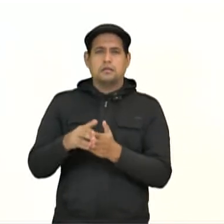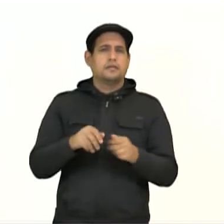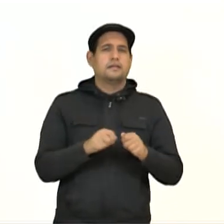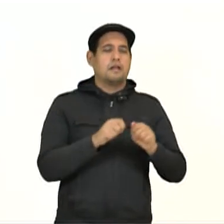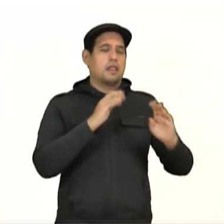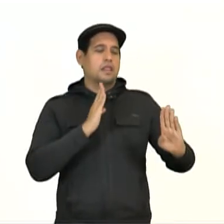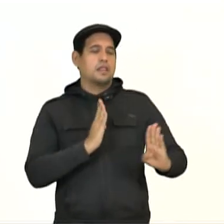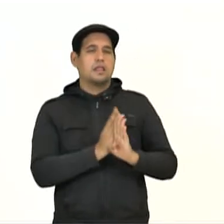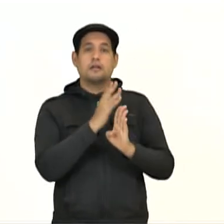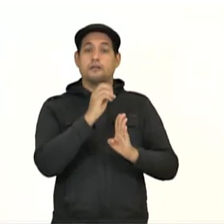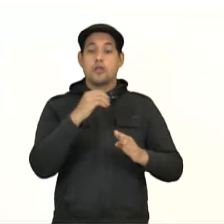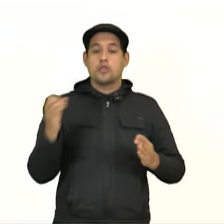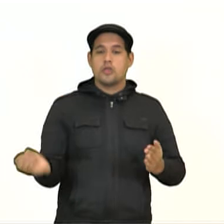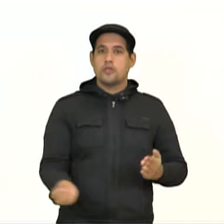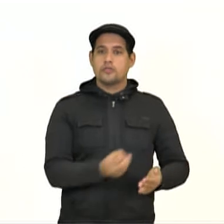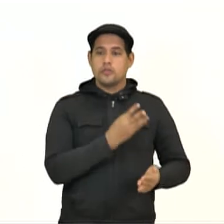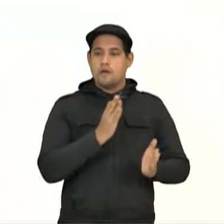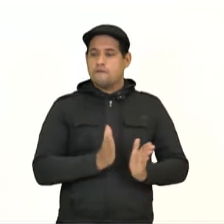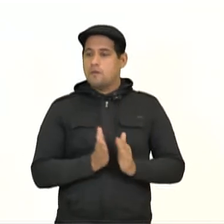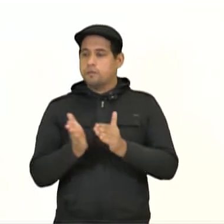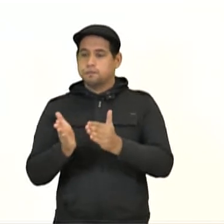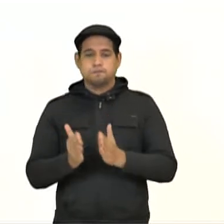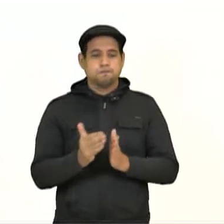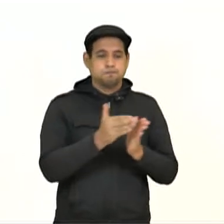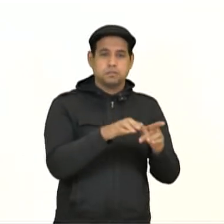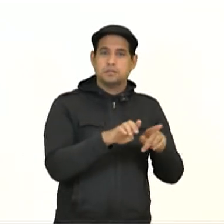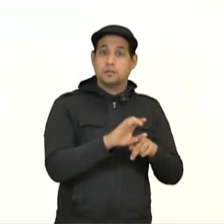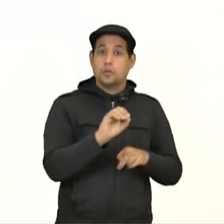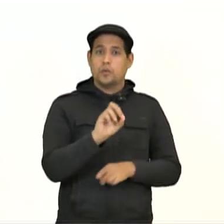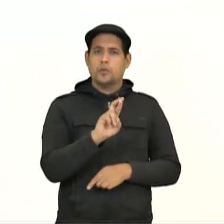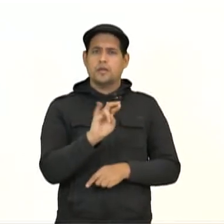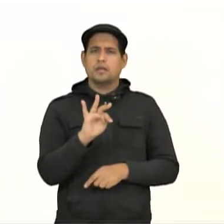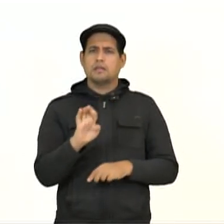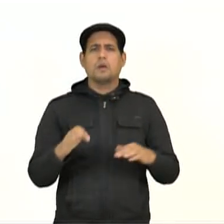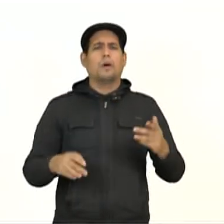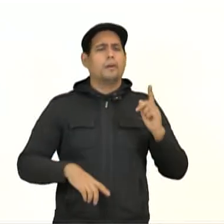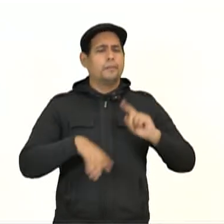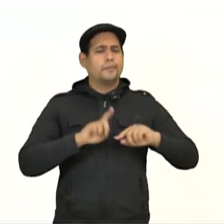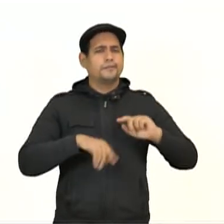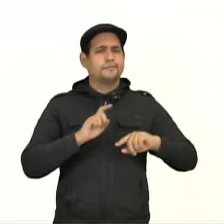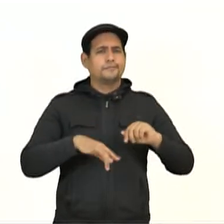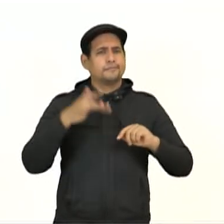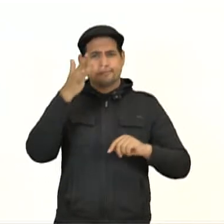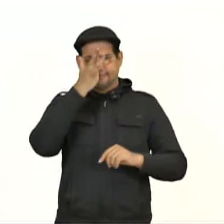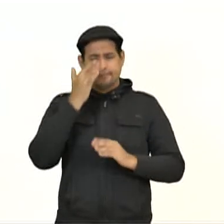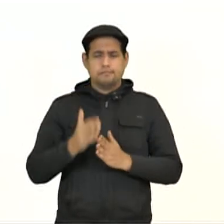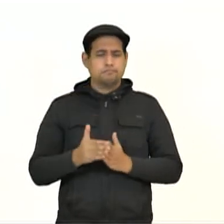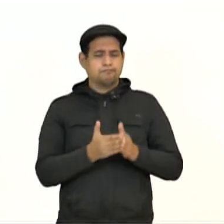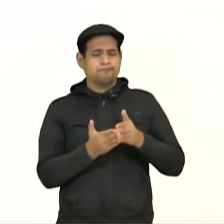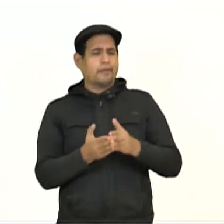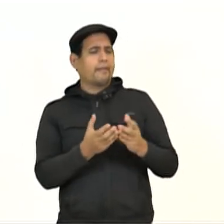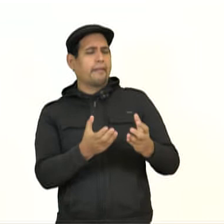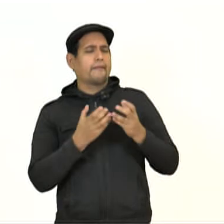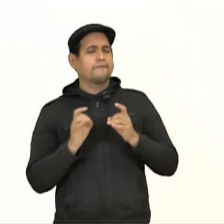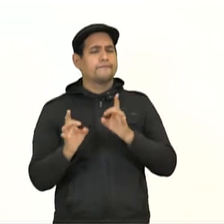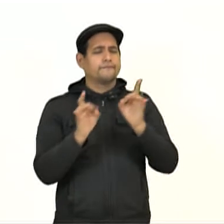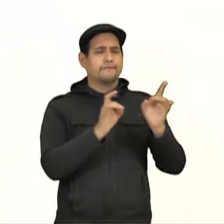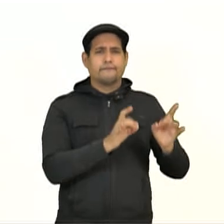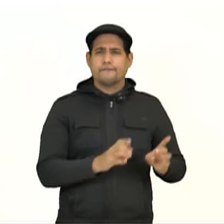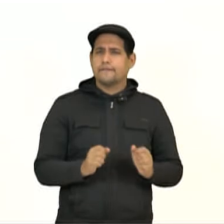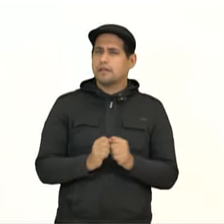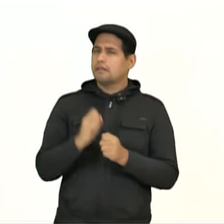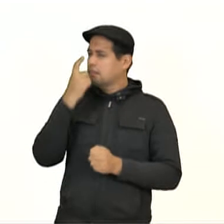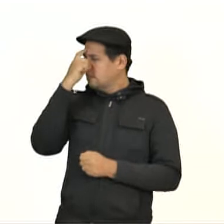a descoberta de novas rotas para o Oriente. Que produtos os navegadores desejavam comercializar com